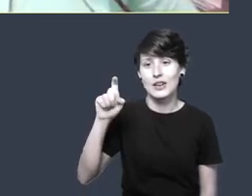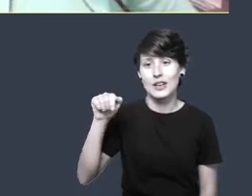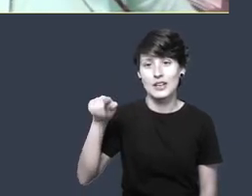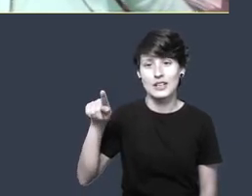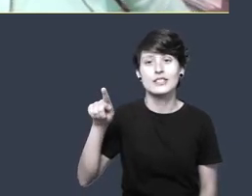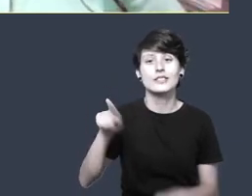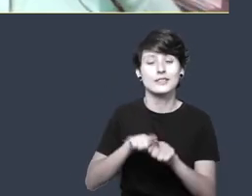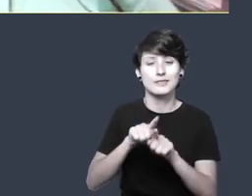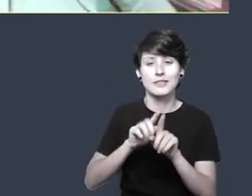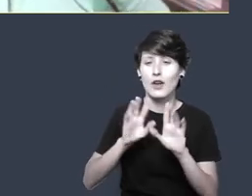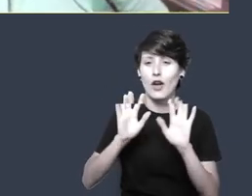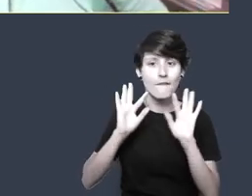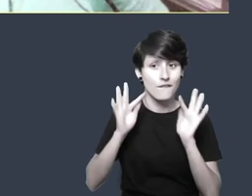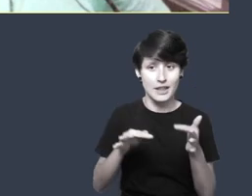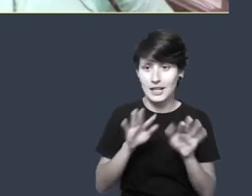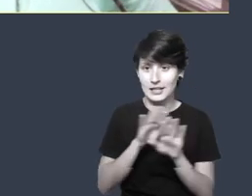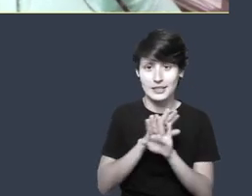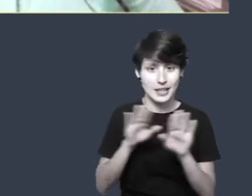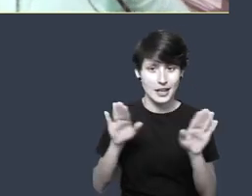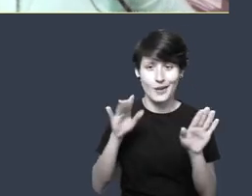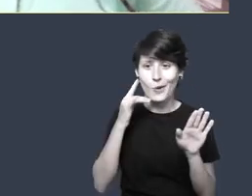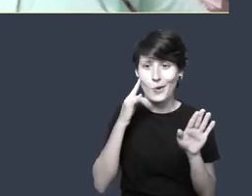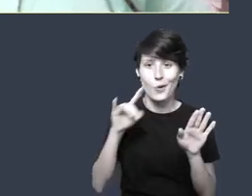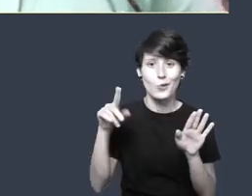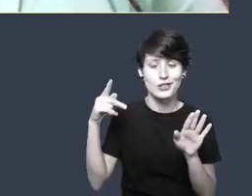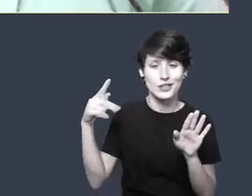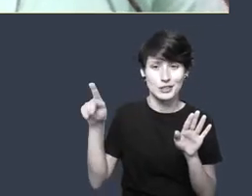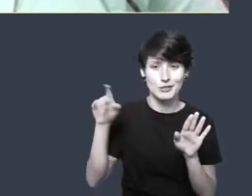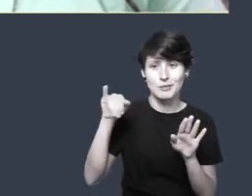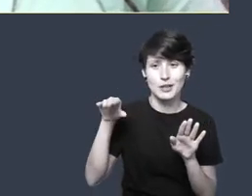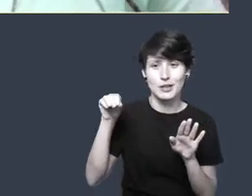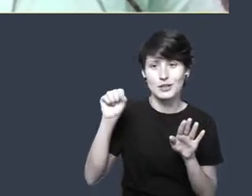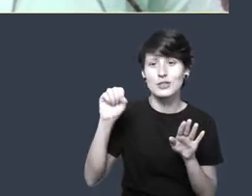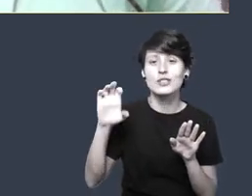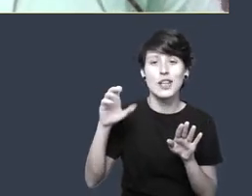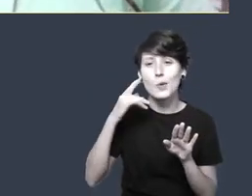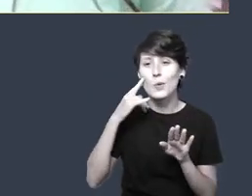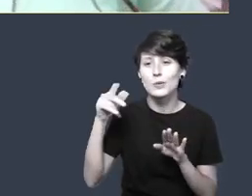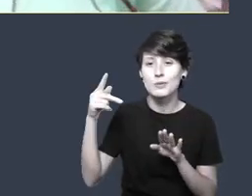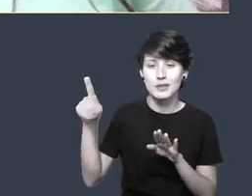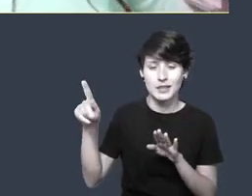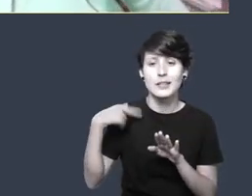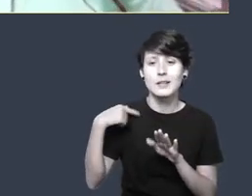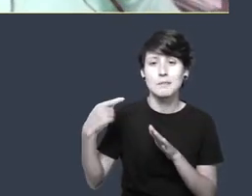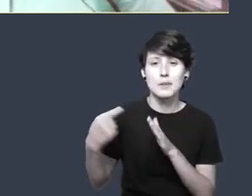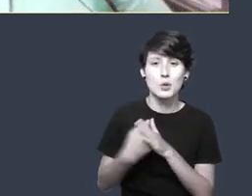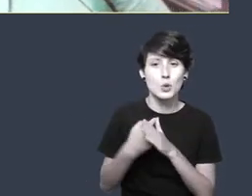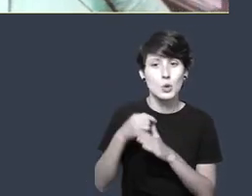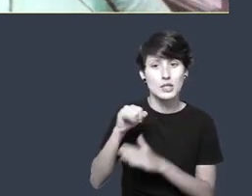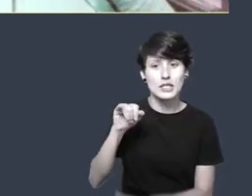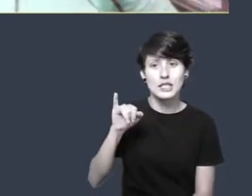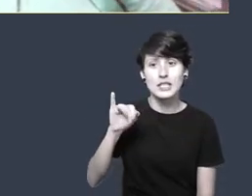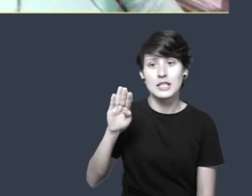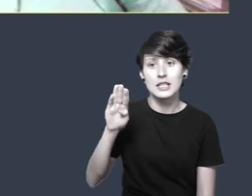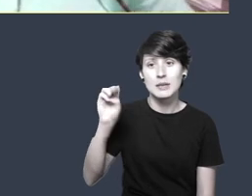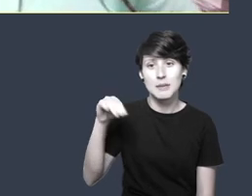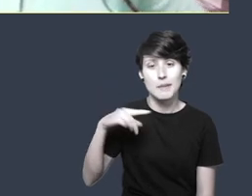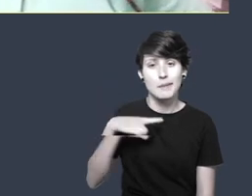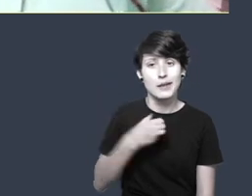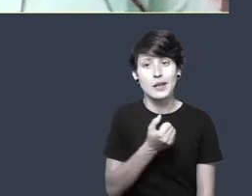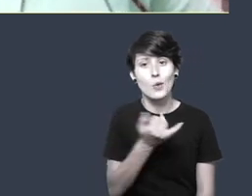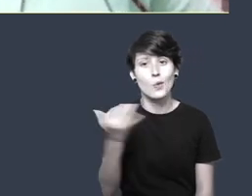rodada final agora, hein? O último é do José. O José entrou na rodada final. Ele está perguntando se a IBM desenvolve algum projeto